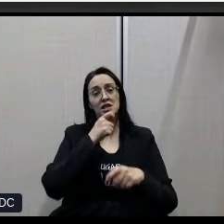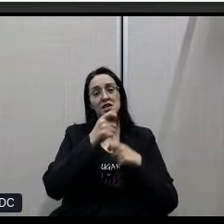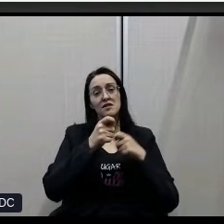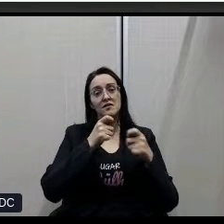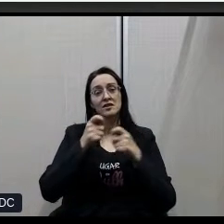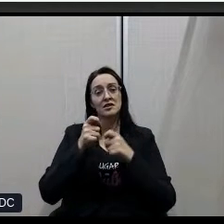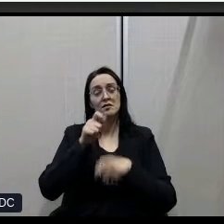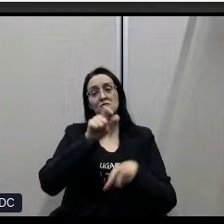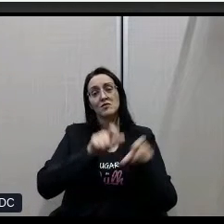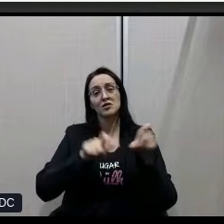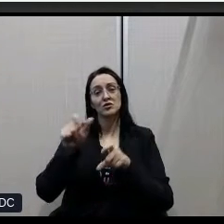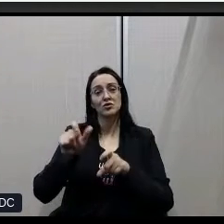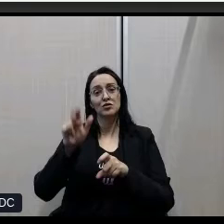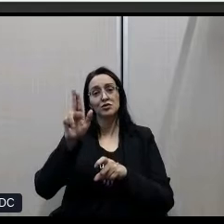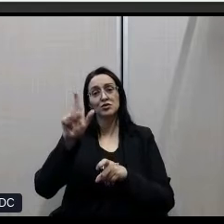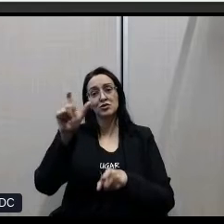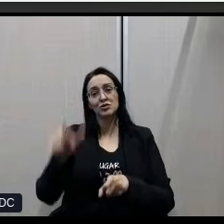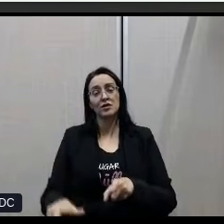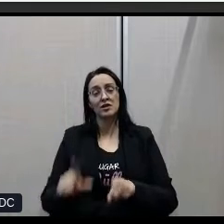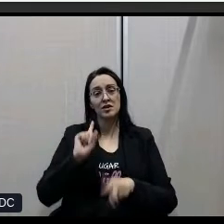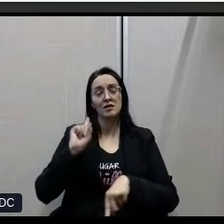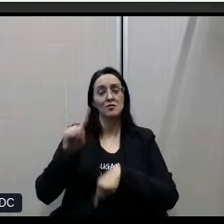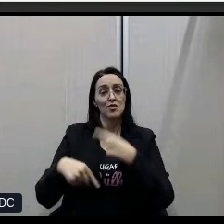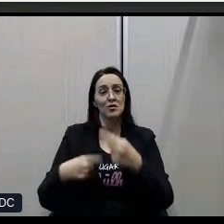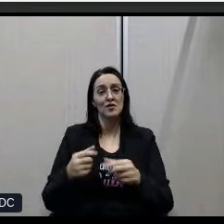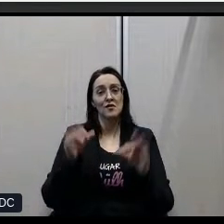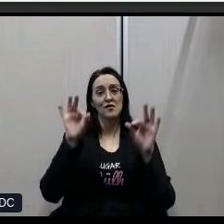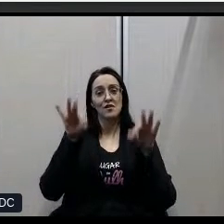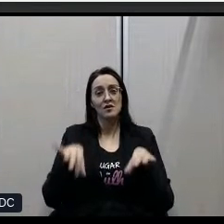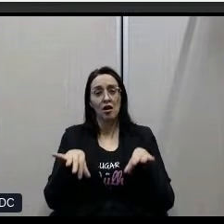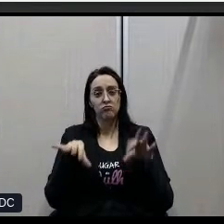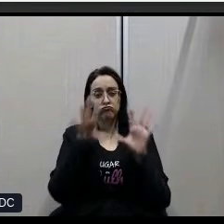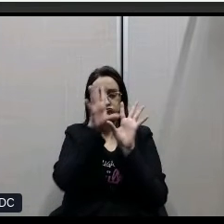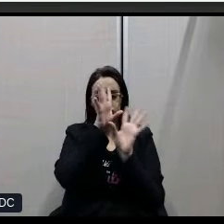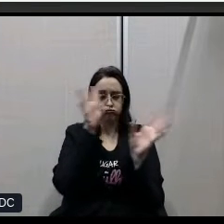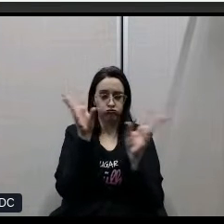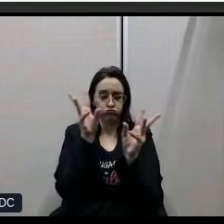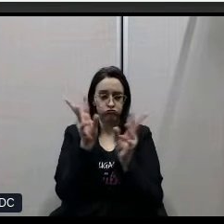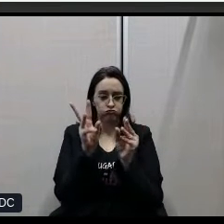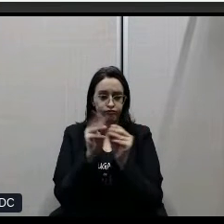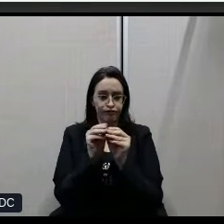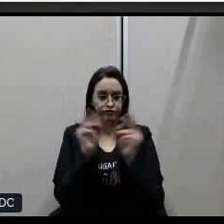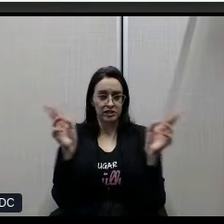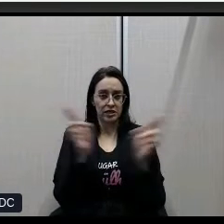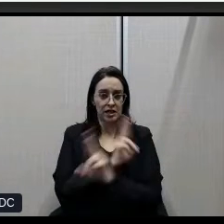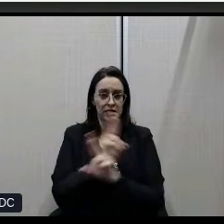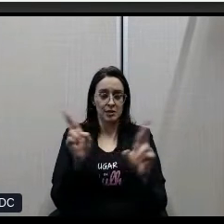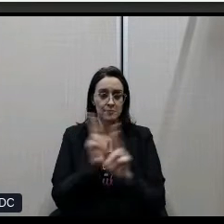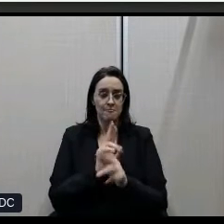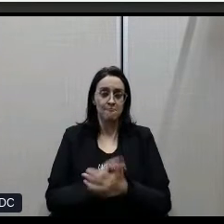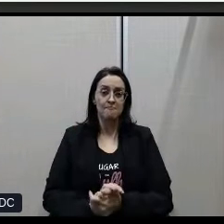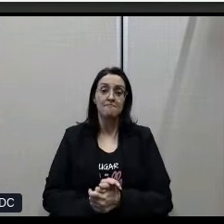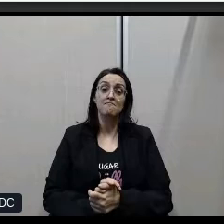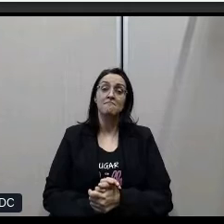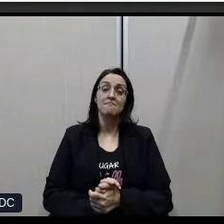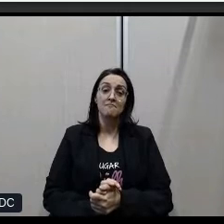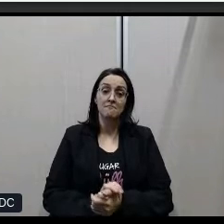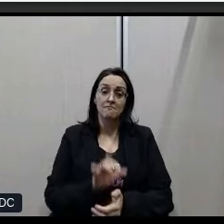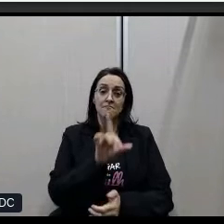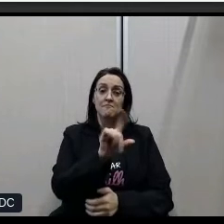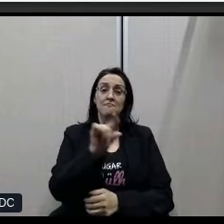pessoas usuárias, para, então, no final, eu triangular esses dados e fazer uma correlação. Então,